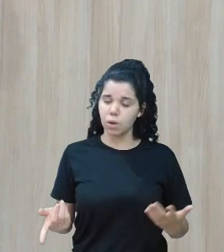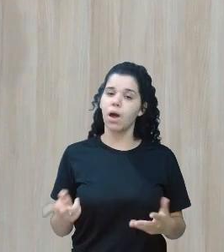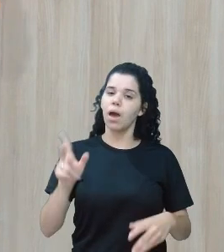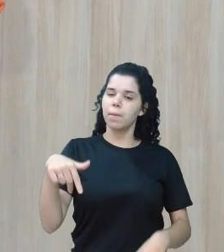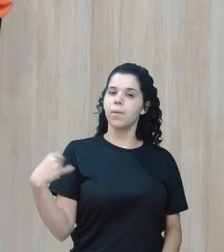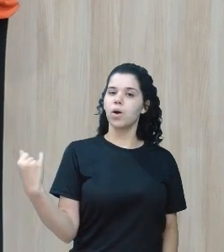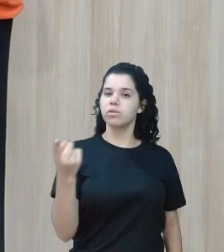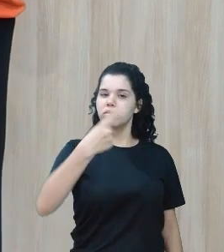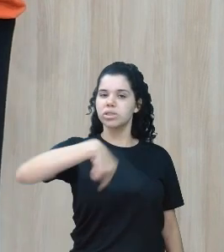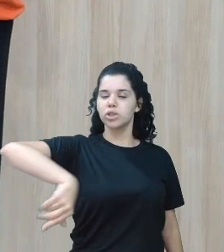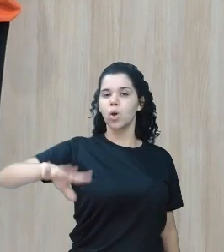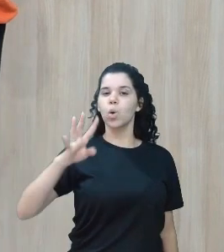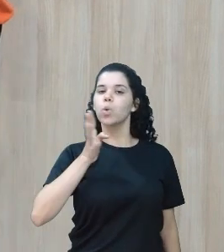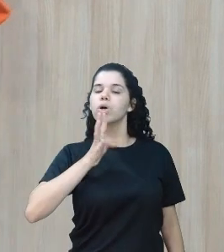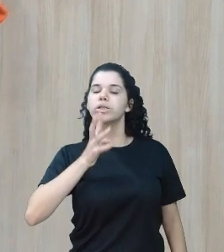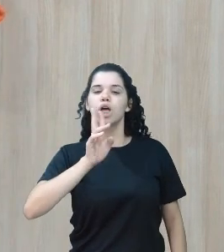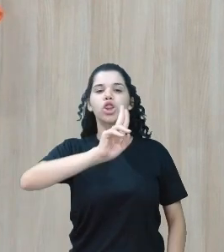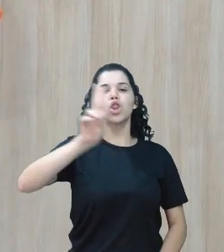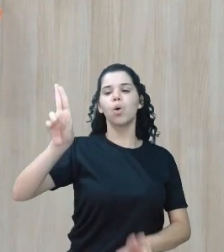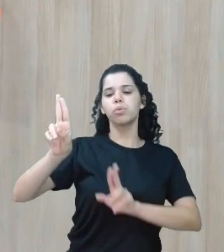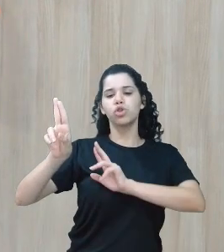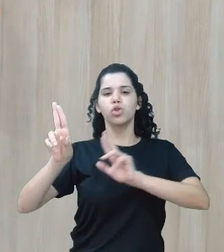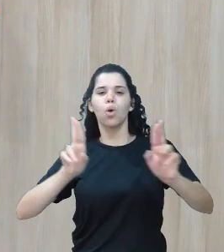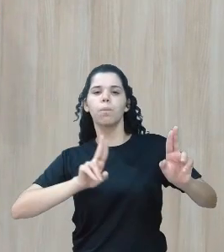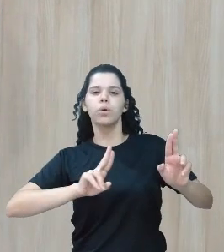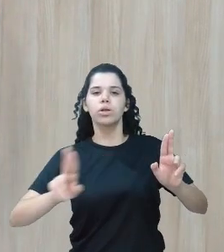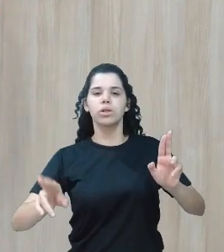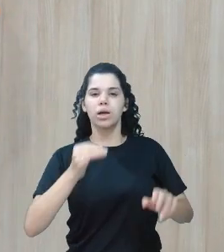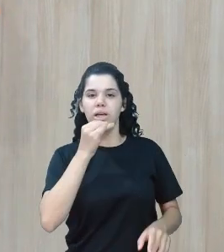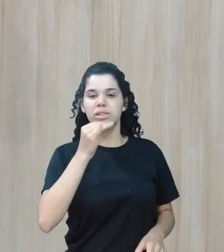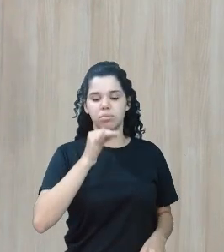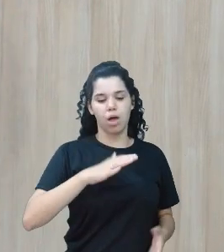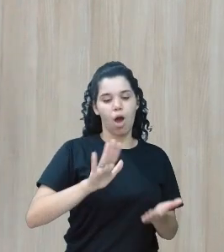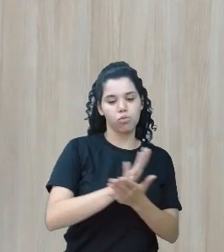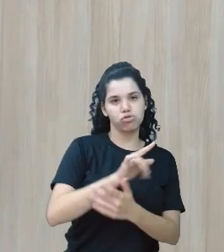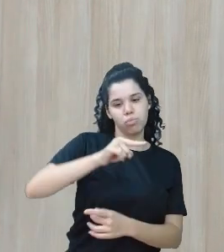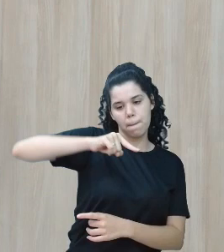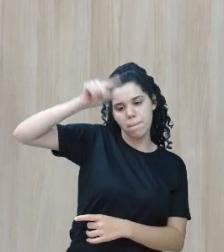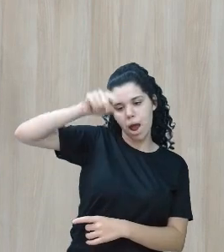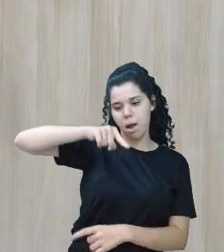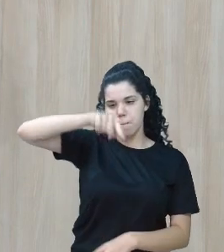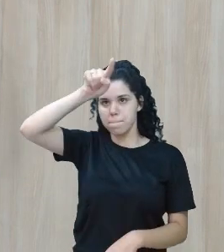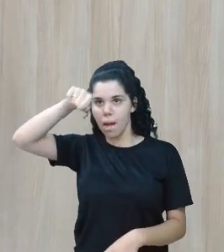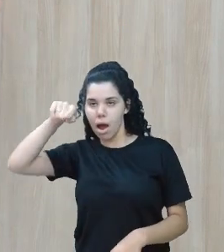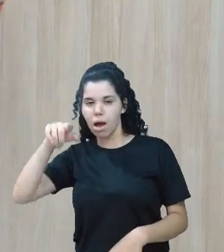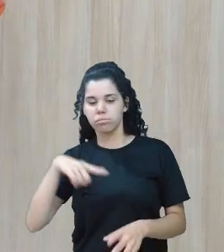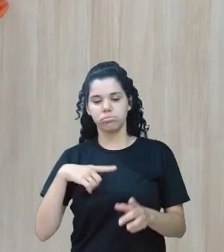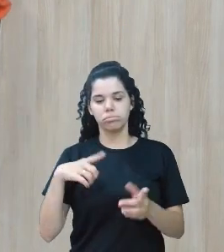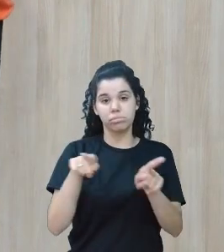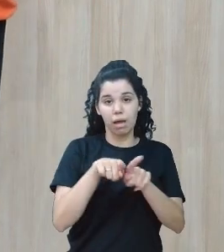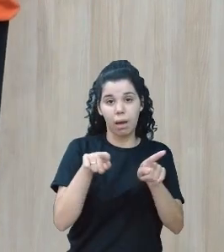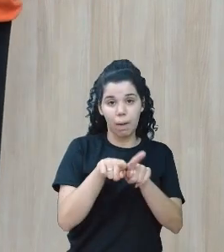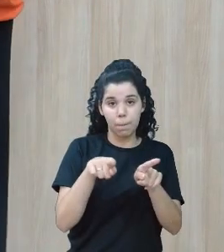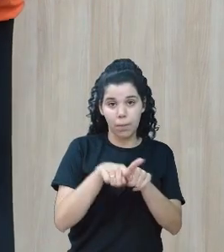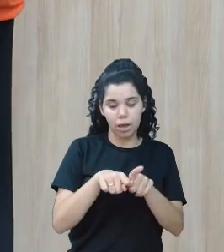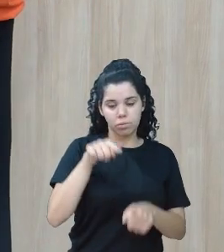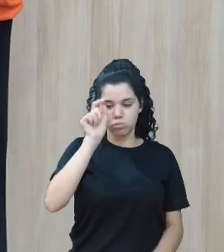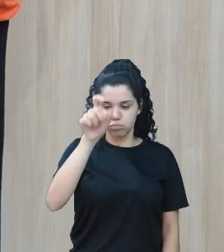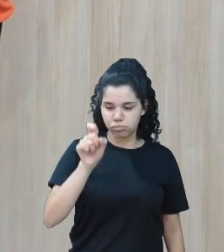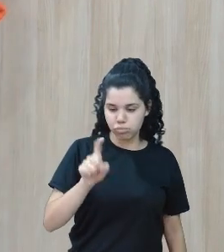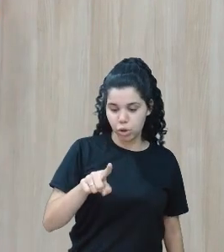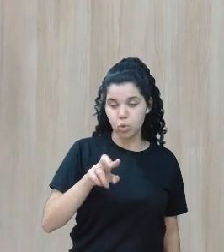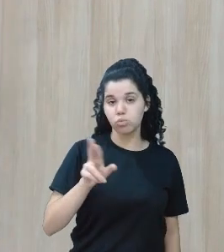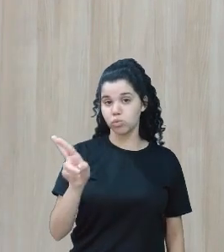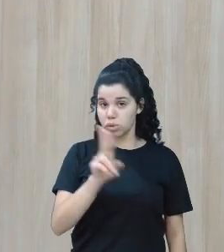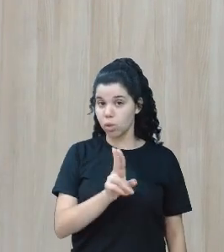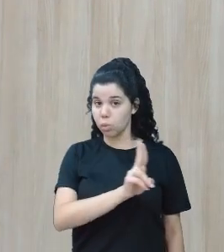se familiarizar, começar a chamar acentos, sinais gráficos e sinais de pontuação pelo nome,